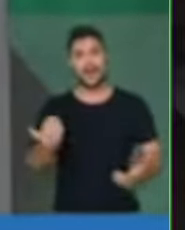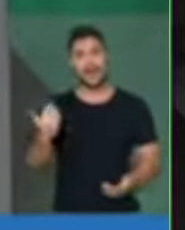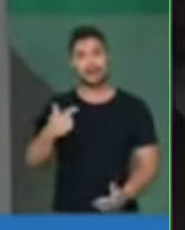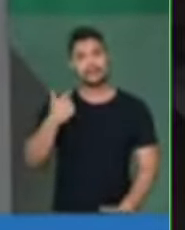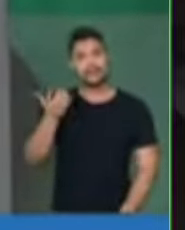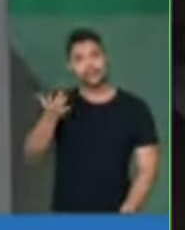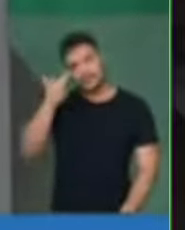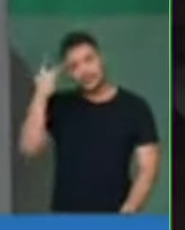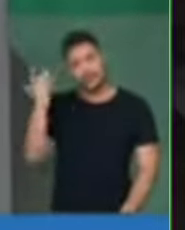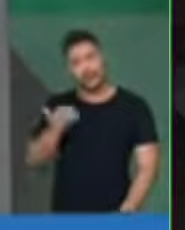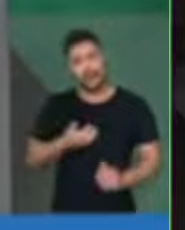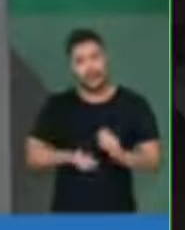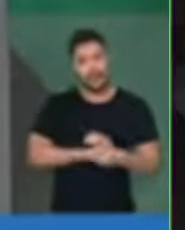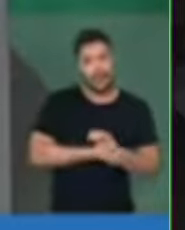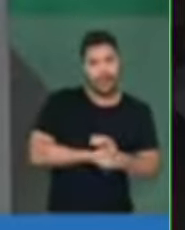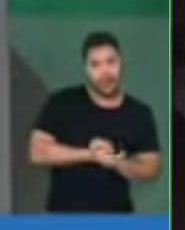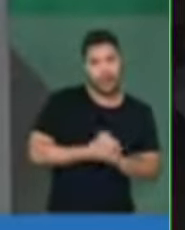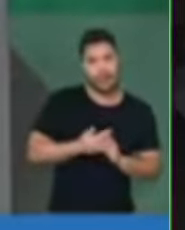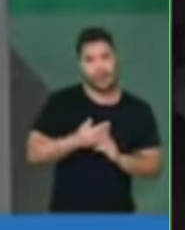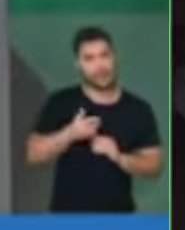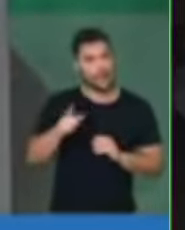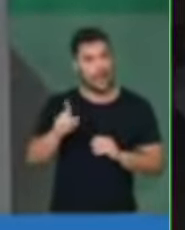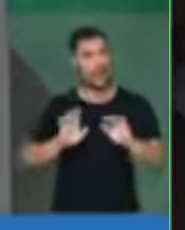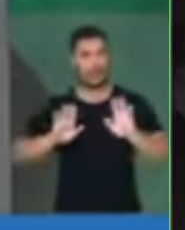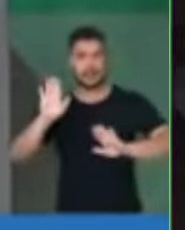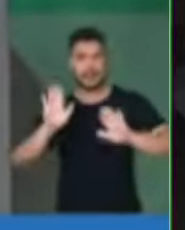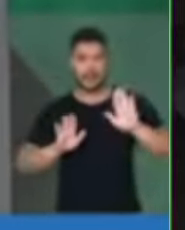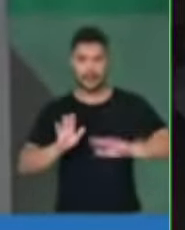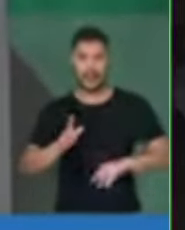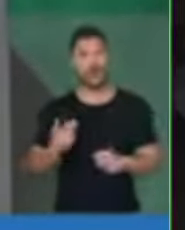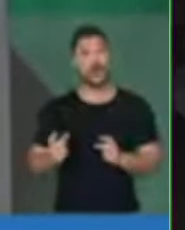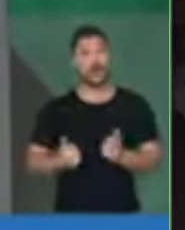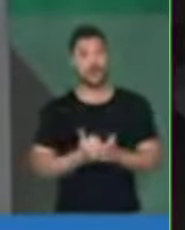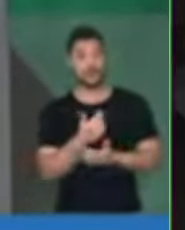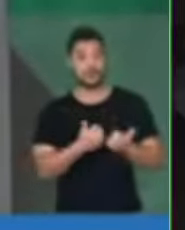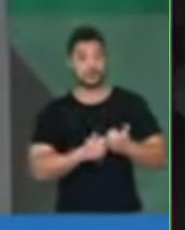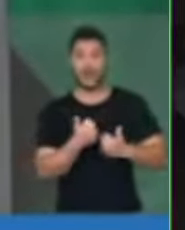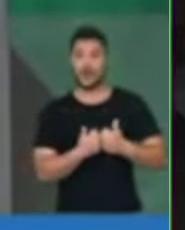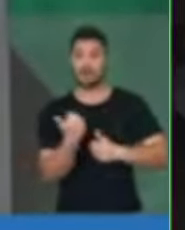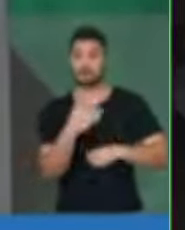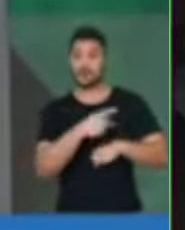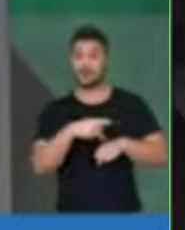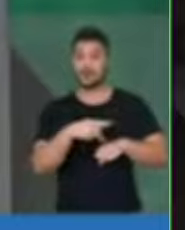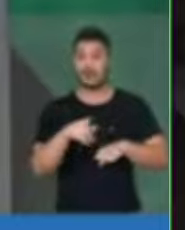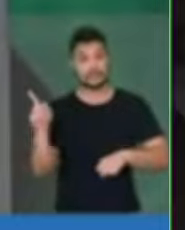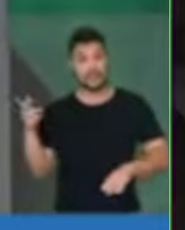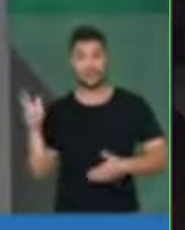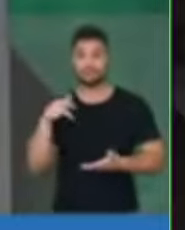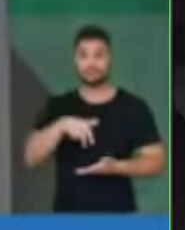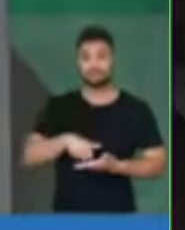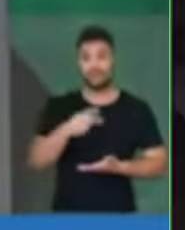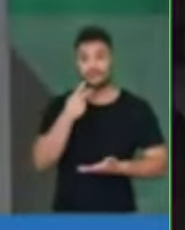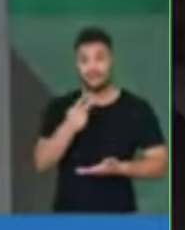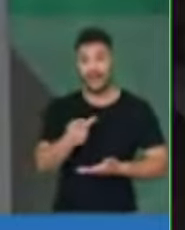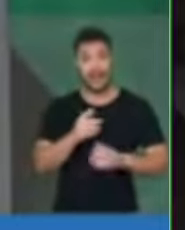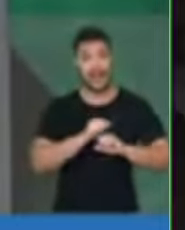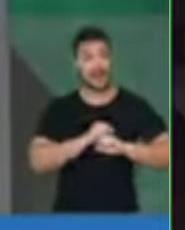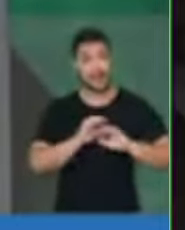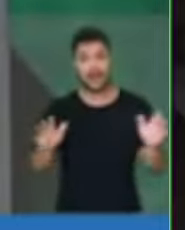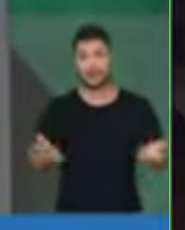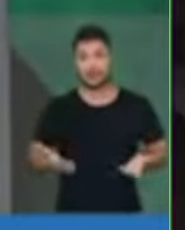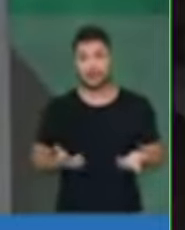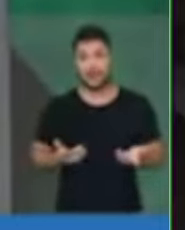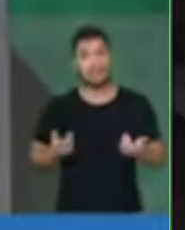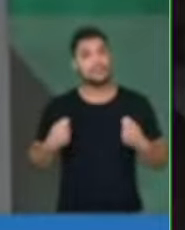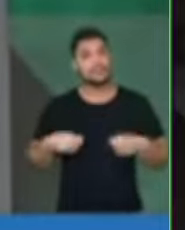alguma coisa com aquele leilão para a compra de arroz importado. E ele teve que falar o óbvio, que nós estamos falando desde o começo: